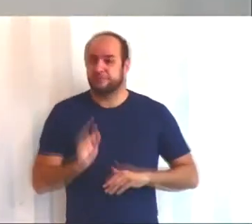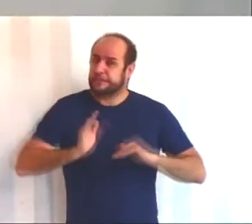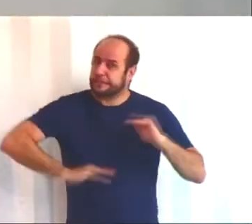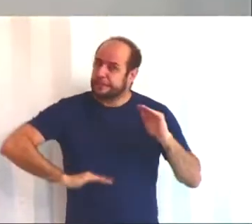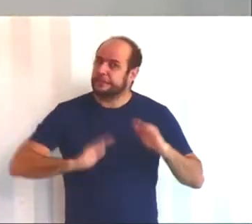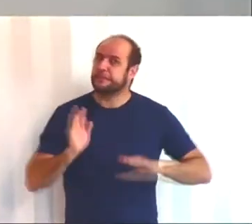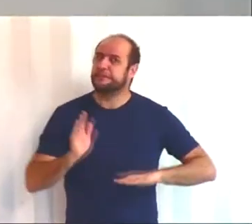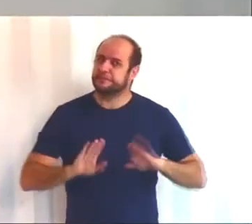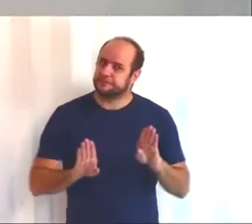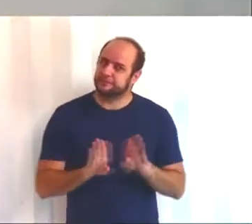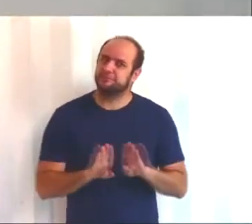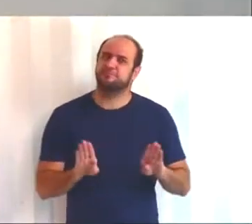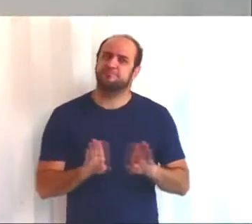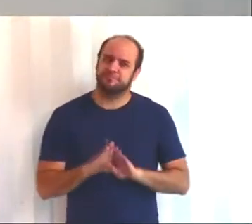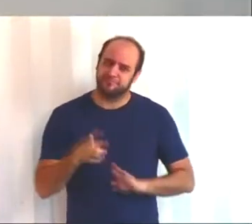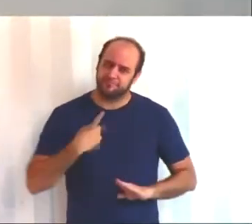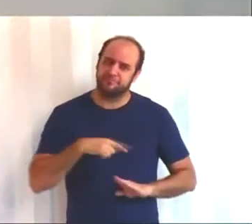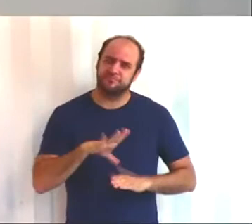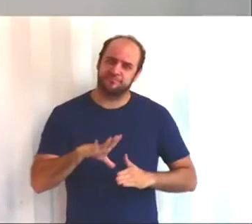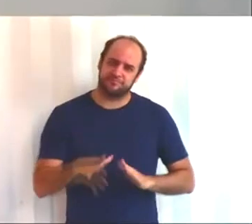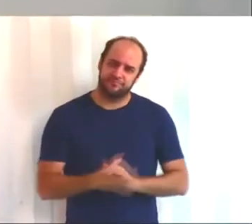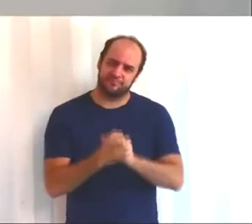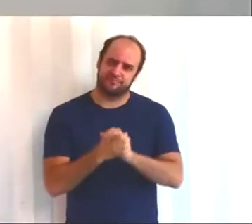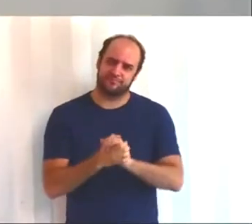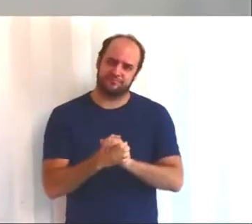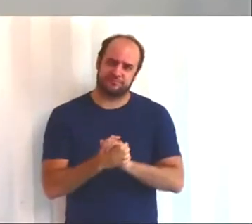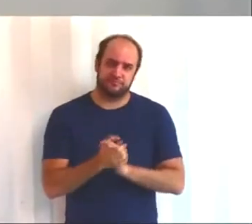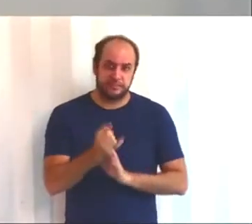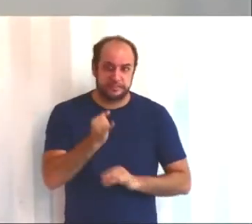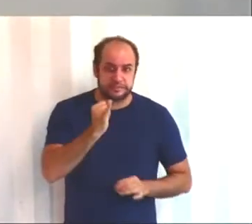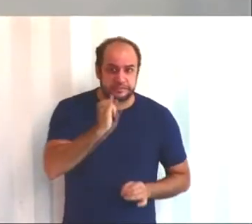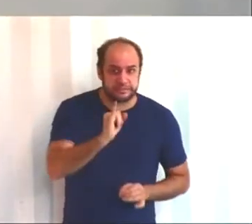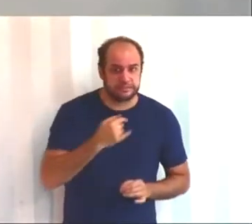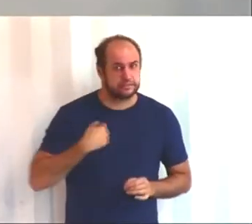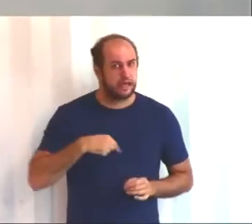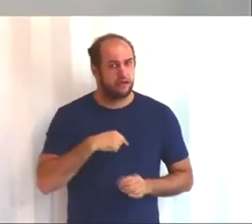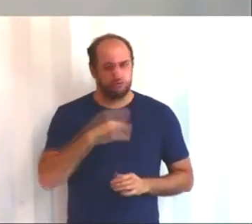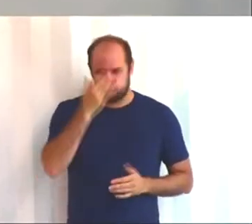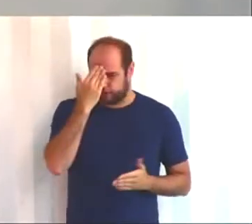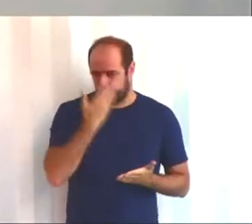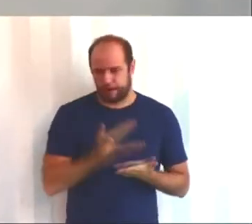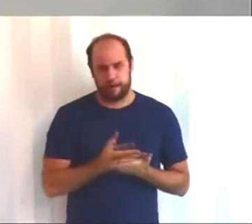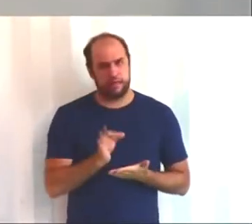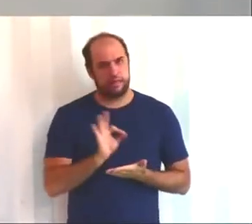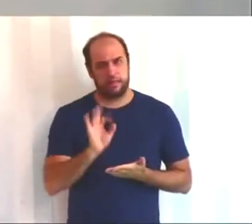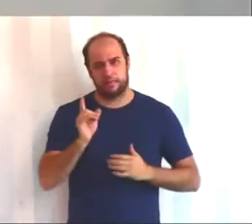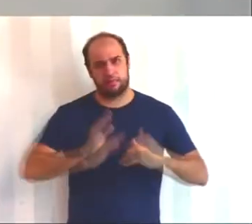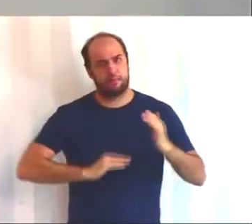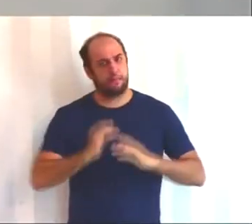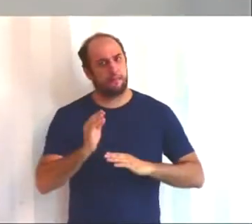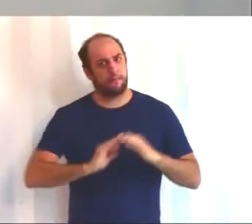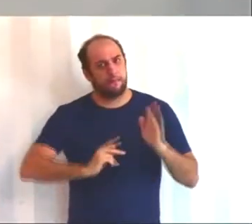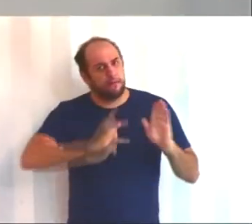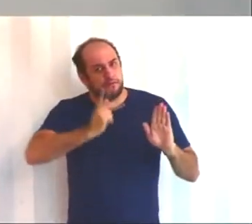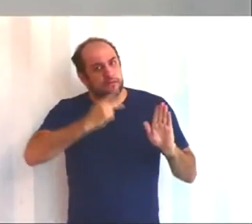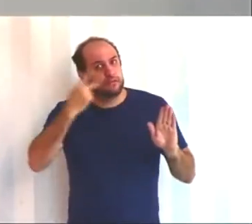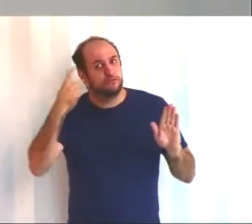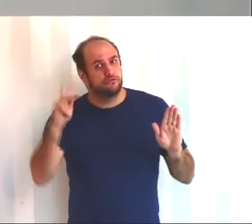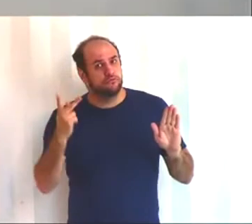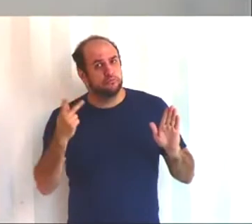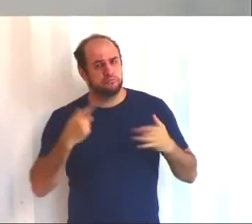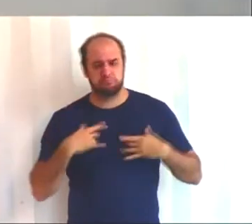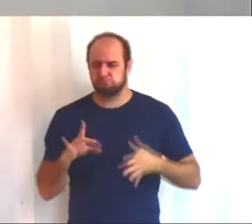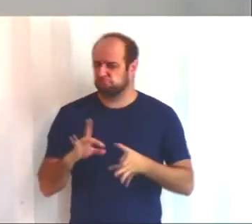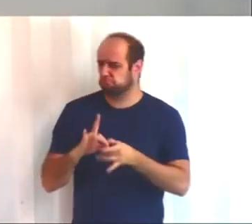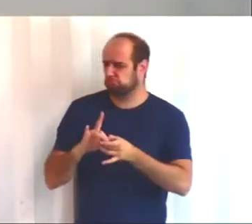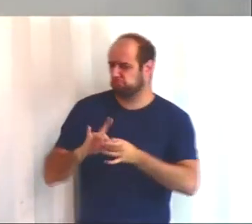depender também a nossa segurança. Se nós não cremos que Deus executa suas profecias, então podemos